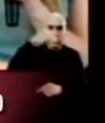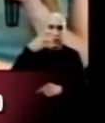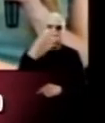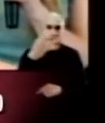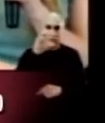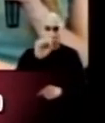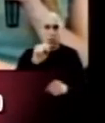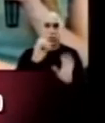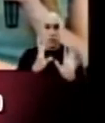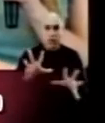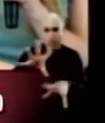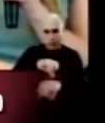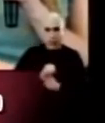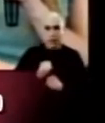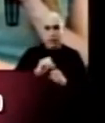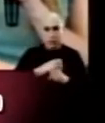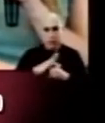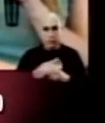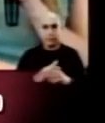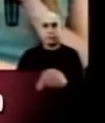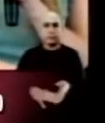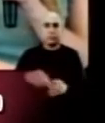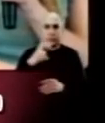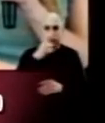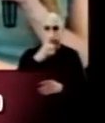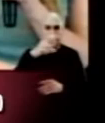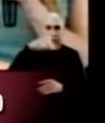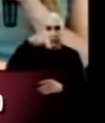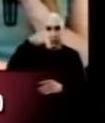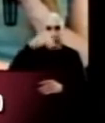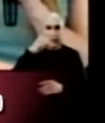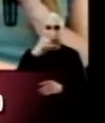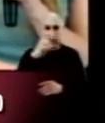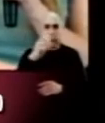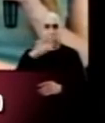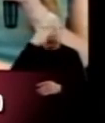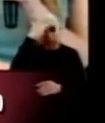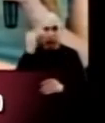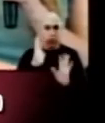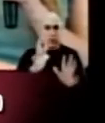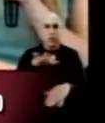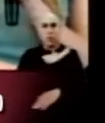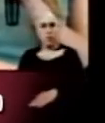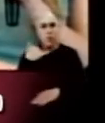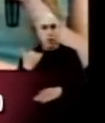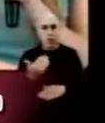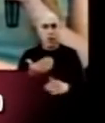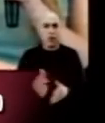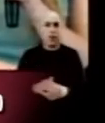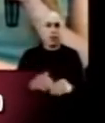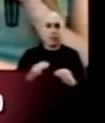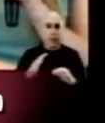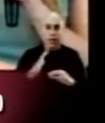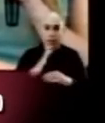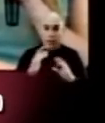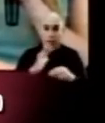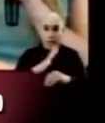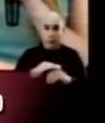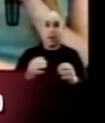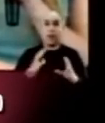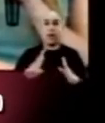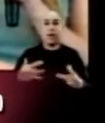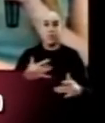momento 572 óbitos, representando 2,8% de letalidade. Recuperados, nós estamos